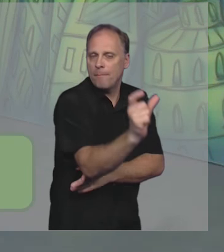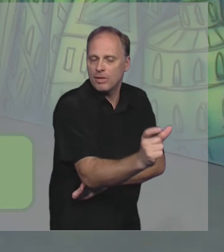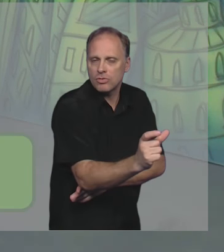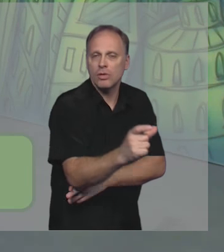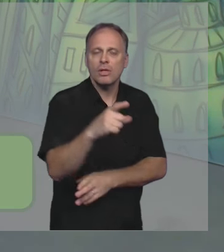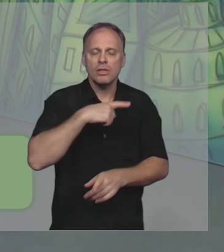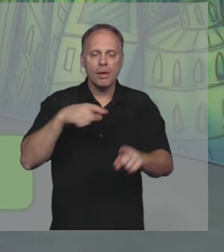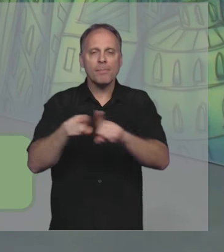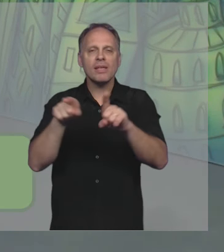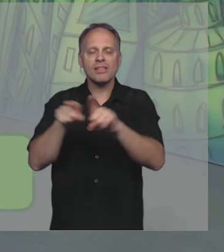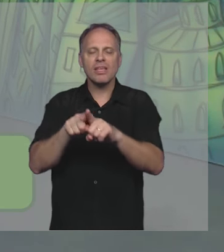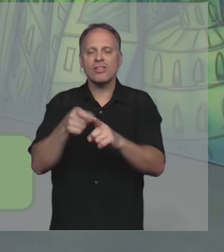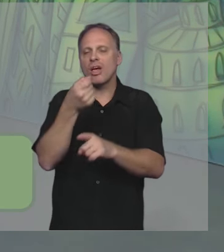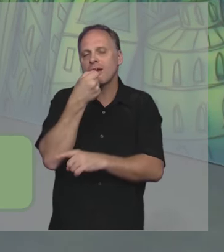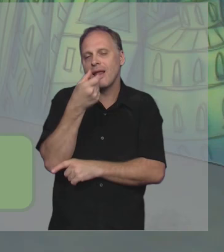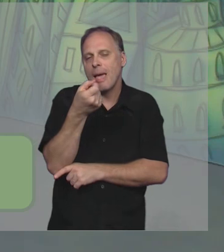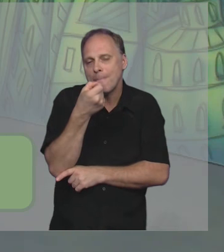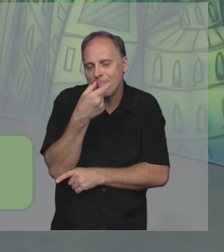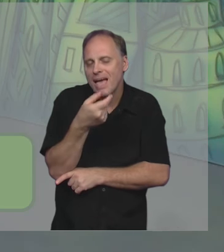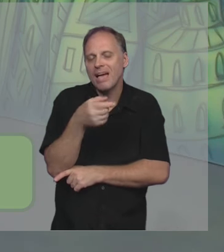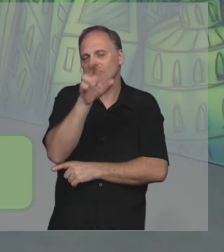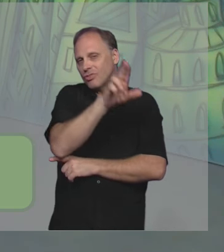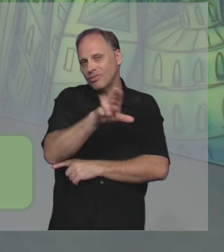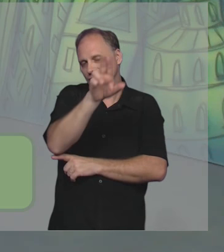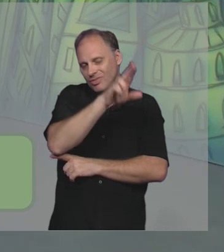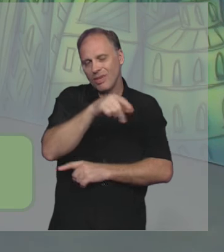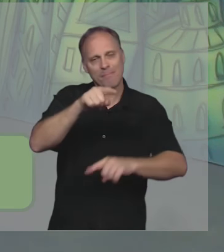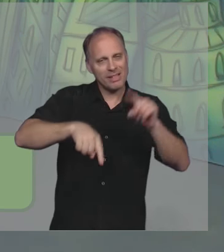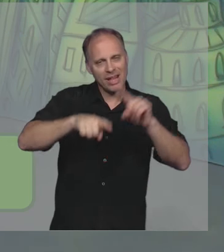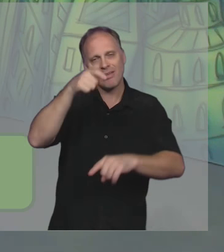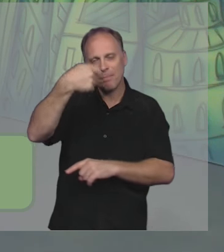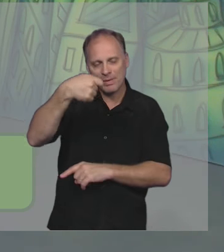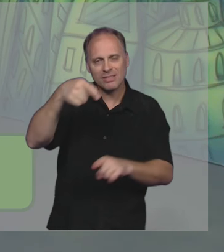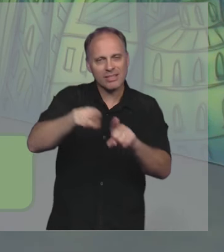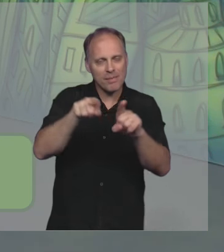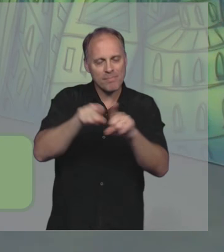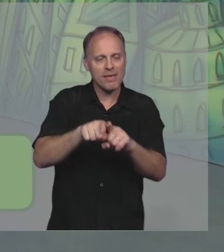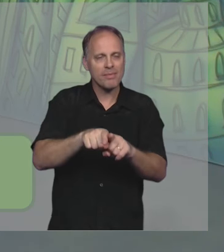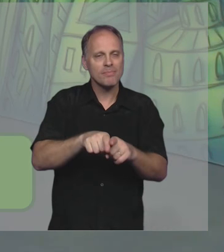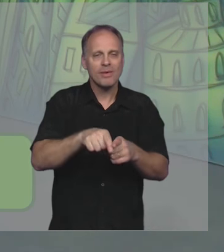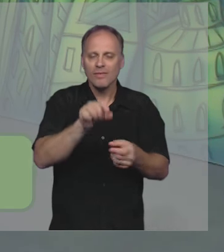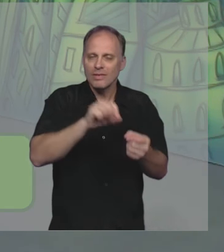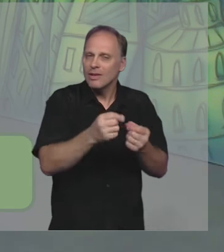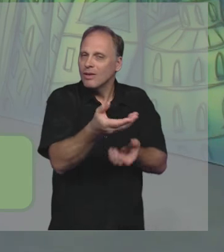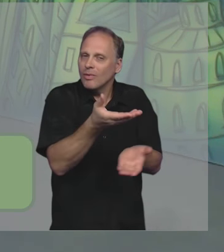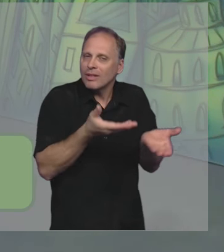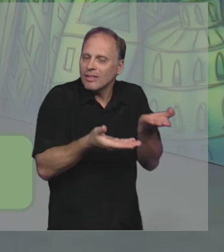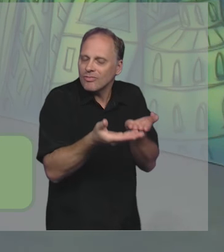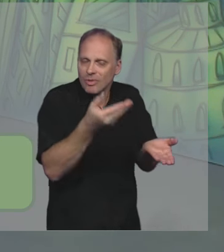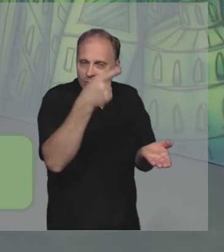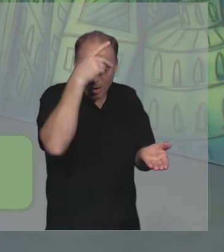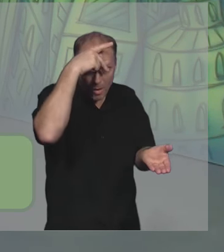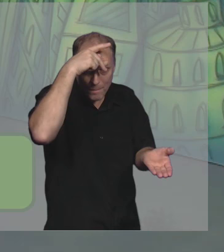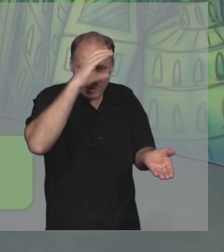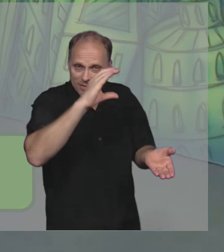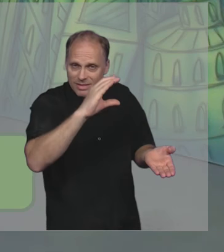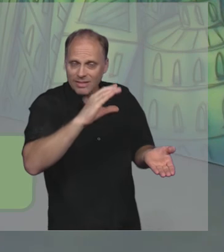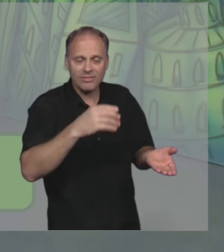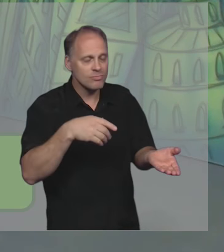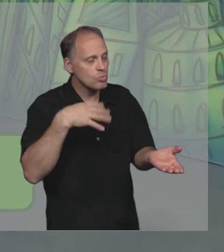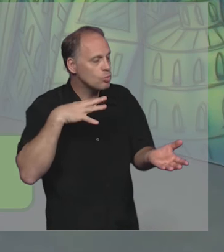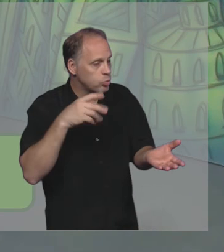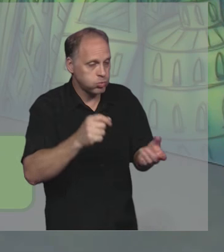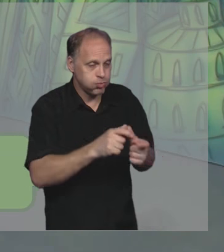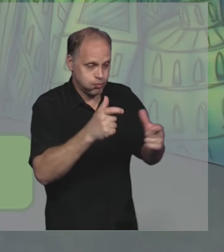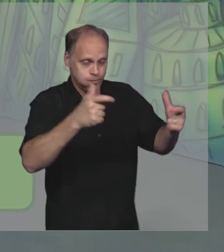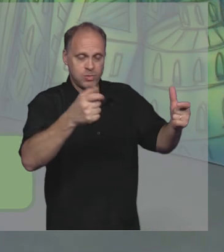do insumo, né? Daquele medicamento, né? Daquele material que tu precisa para tratar um paciente. Então tudo vai aumentando, né? Não tem um